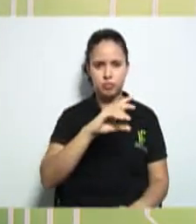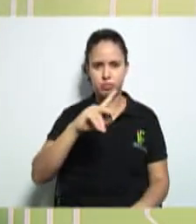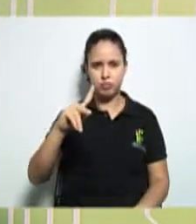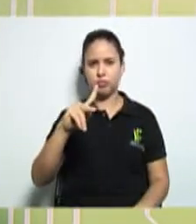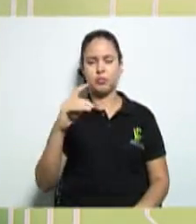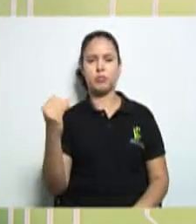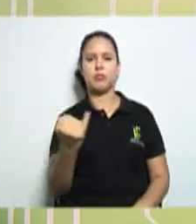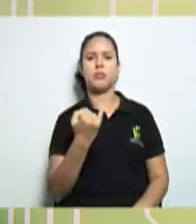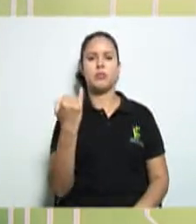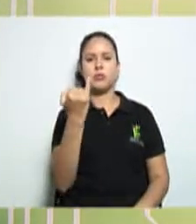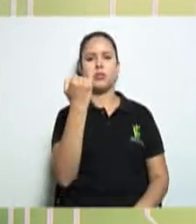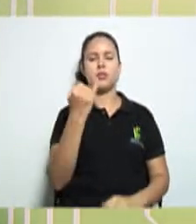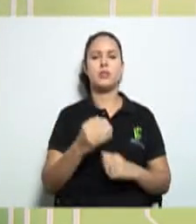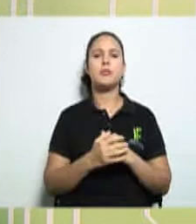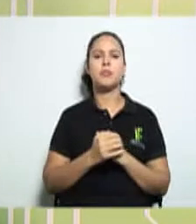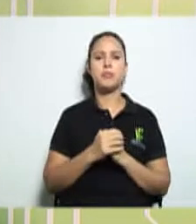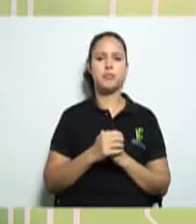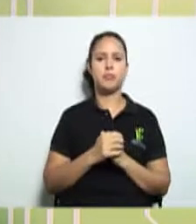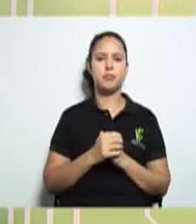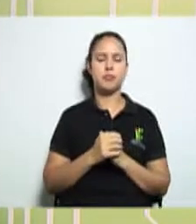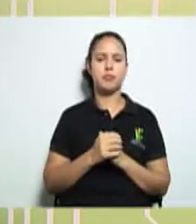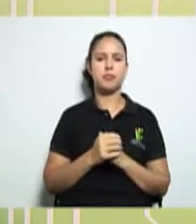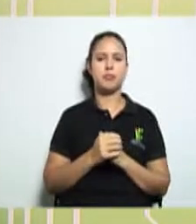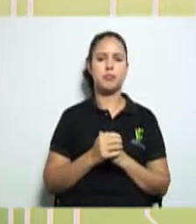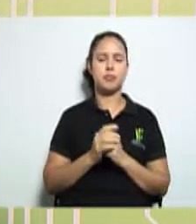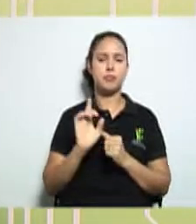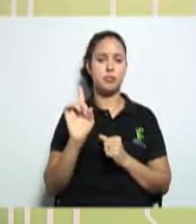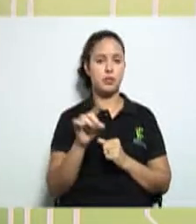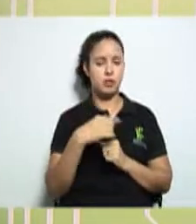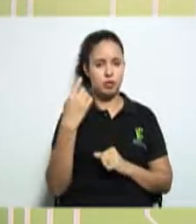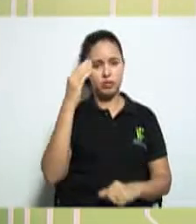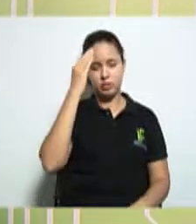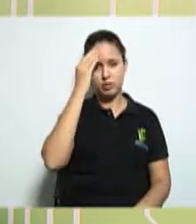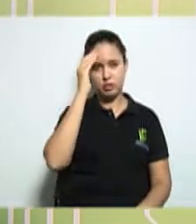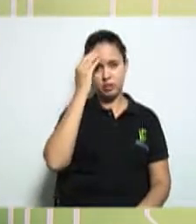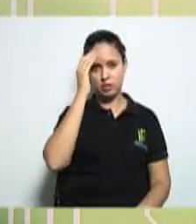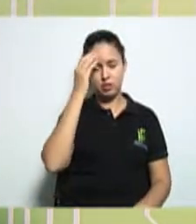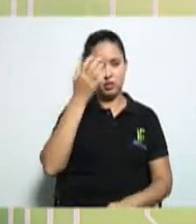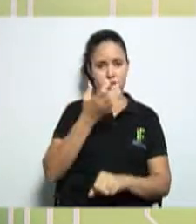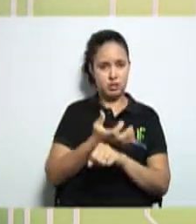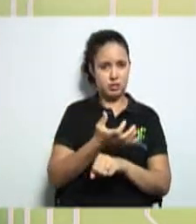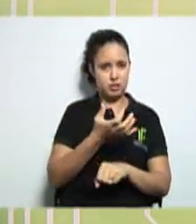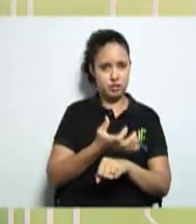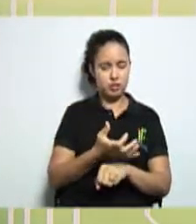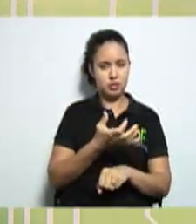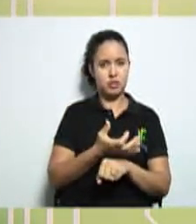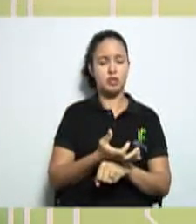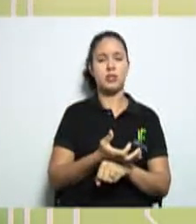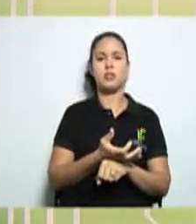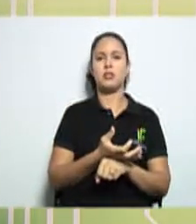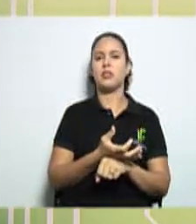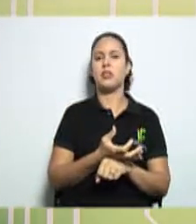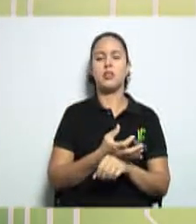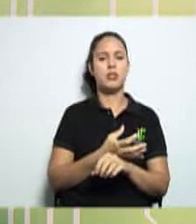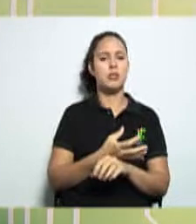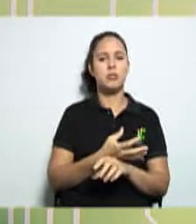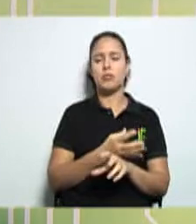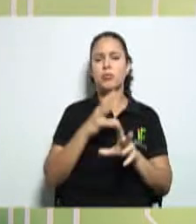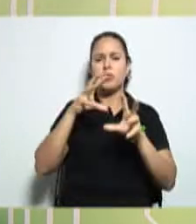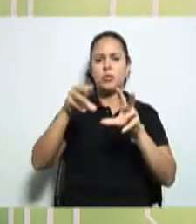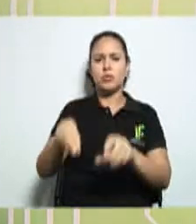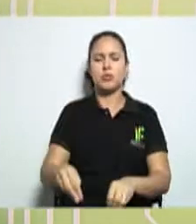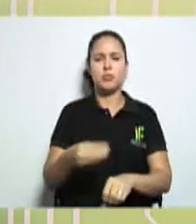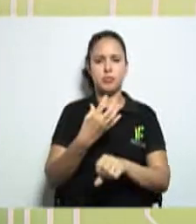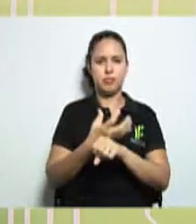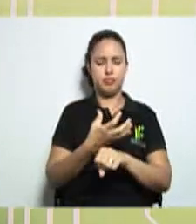importante. E a gente olha aqui e a gente entende que essa disciplina como todas as outras disciplinas do curso,